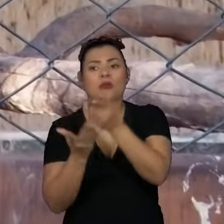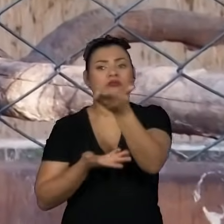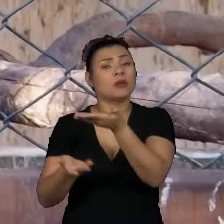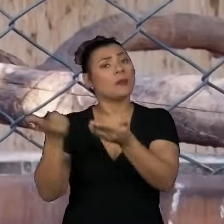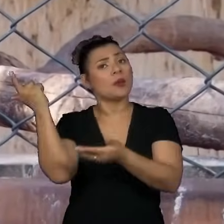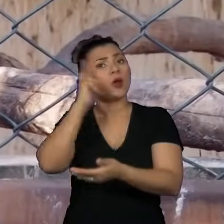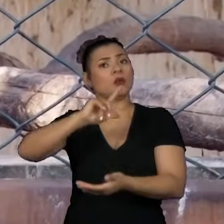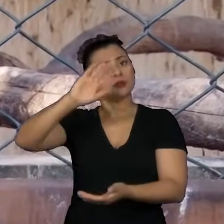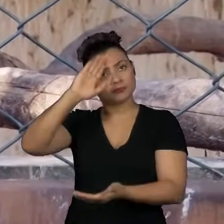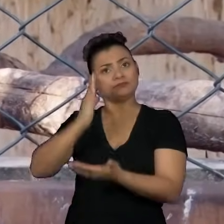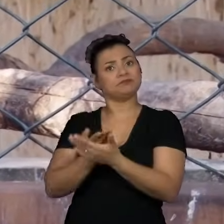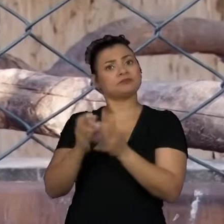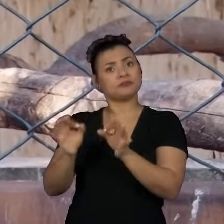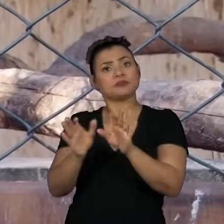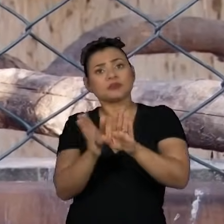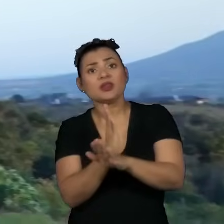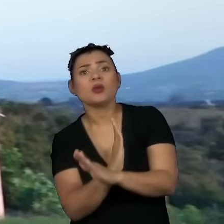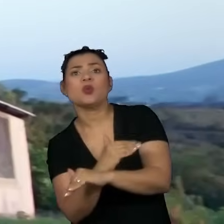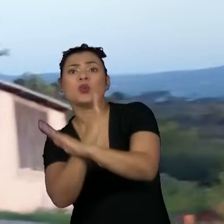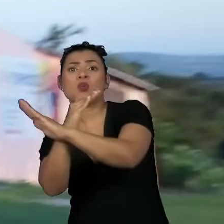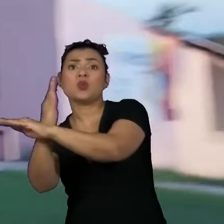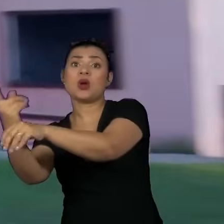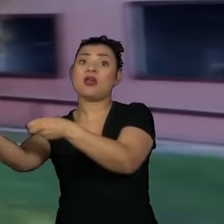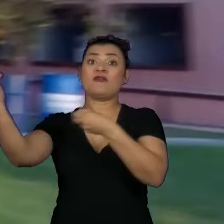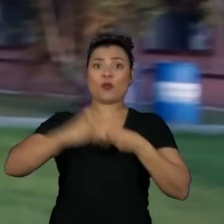justamente sempre que realizar os voos, retornar ao punho.